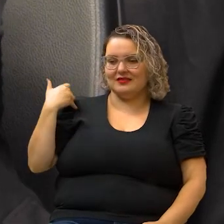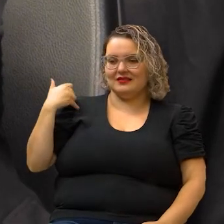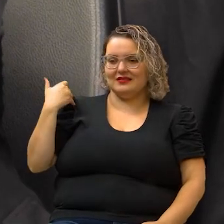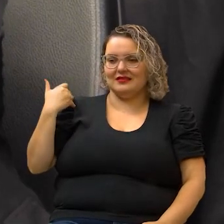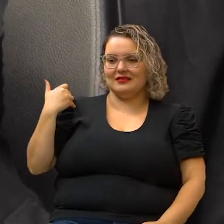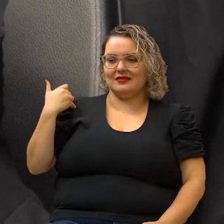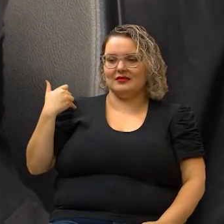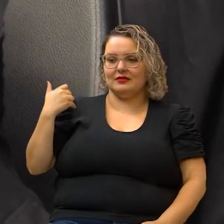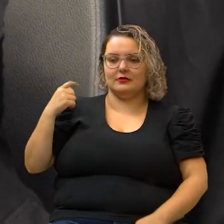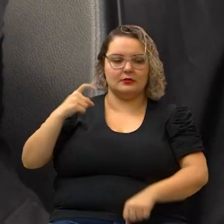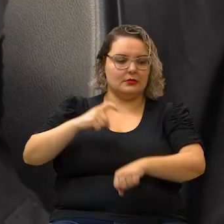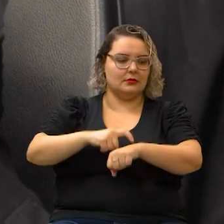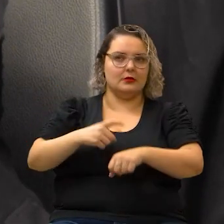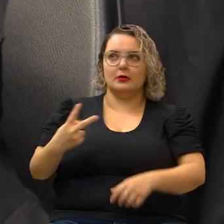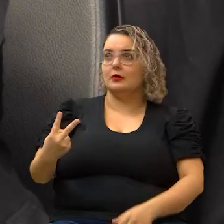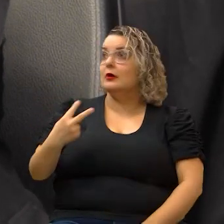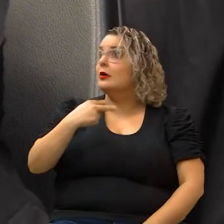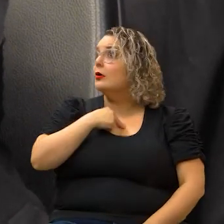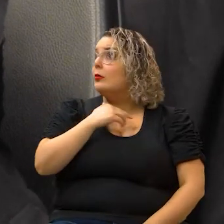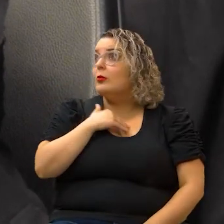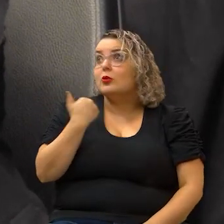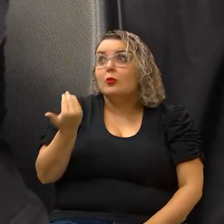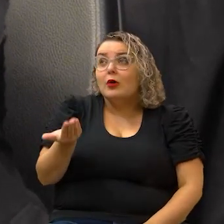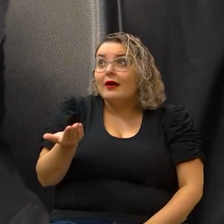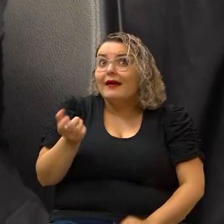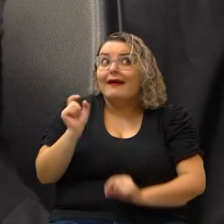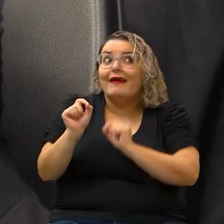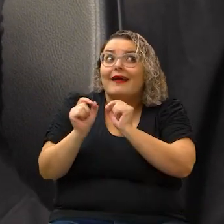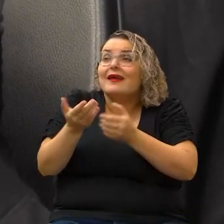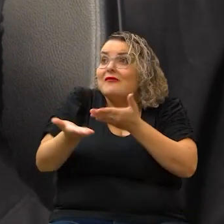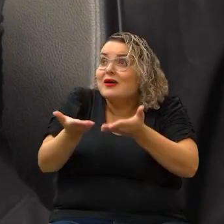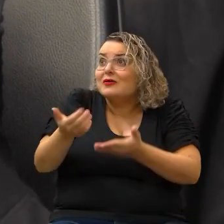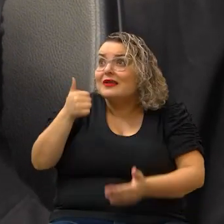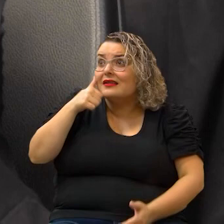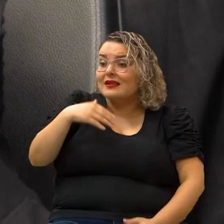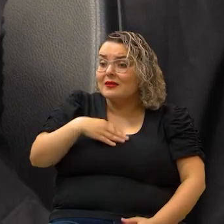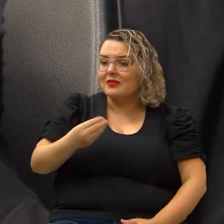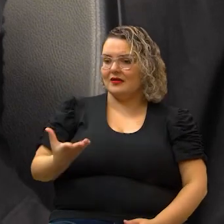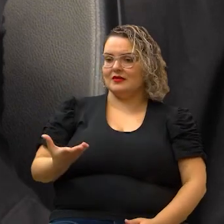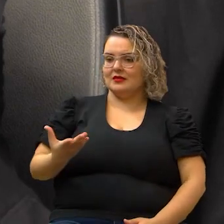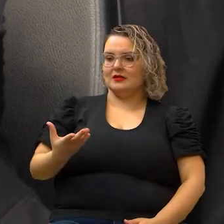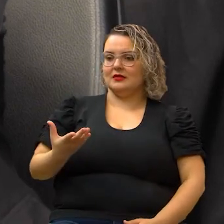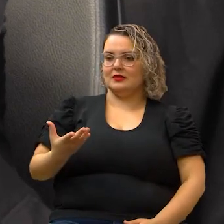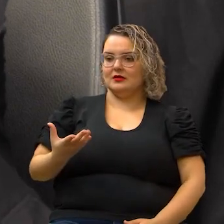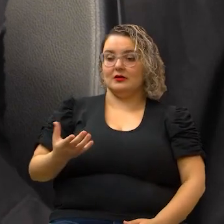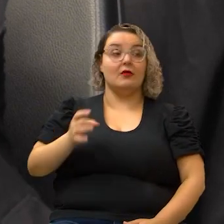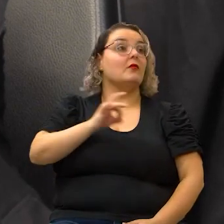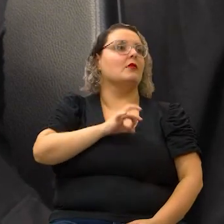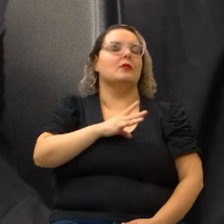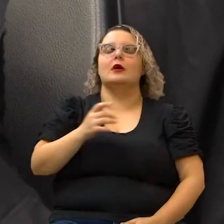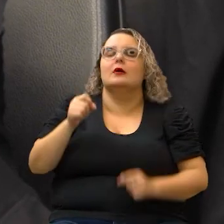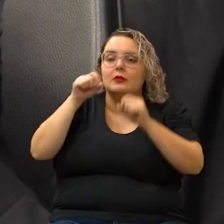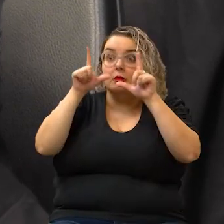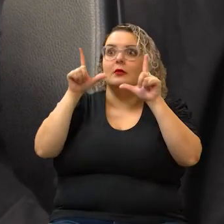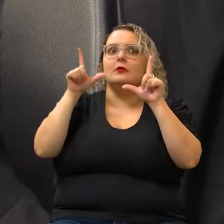anos, na hora eu falei, não, eu não posso morrer. Mas quem que vai cuidar da minha menininha, sabe? Ali foi... Aquele medo, né? Aí eu abri o olho e eles